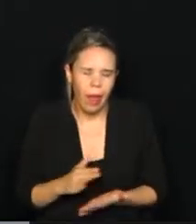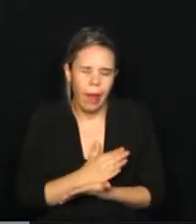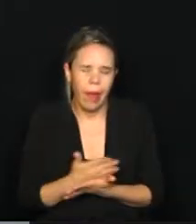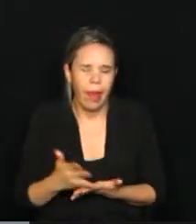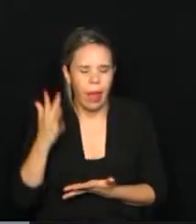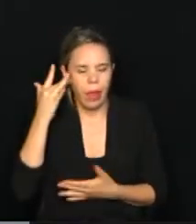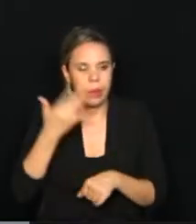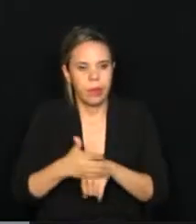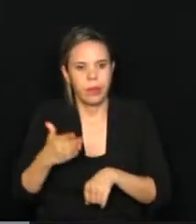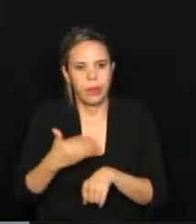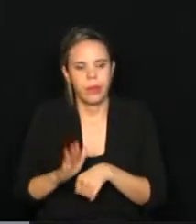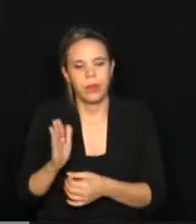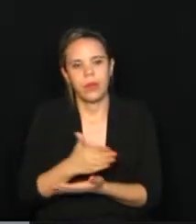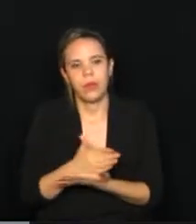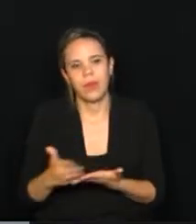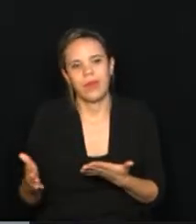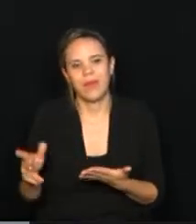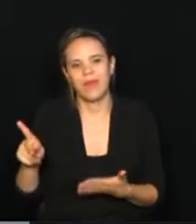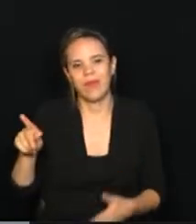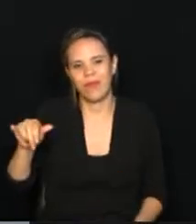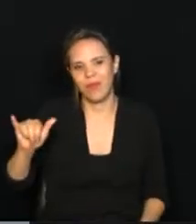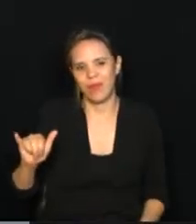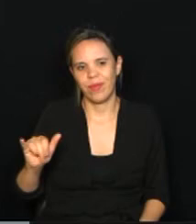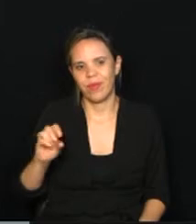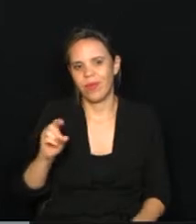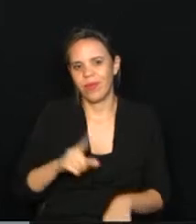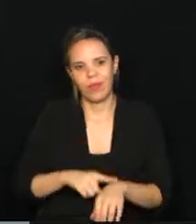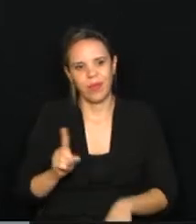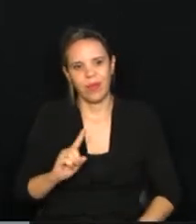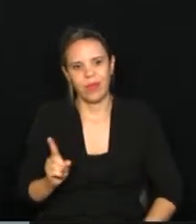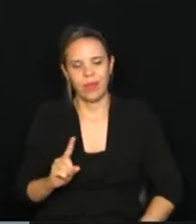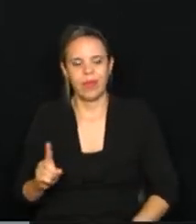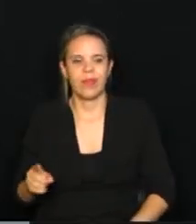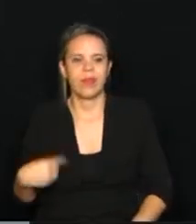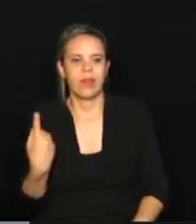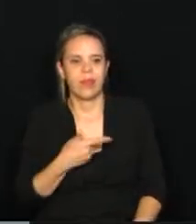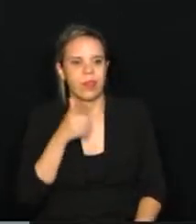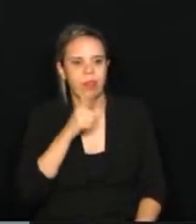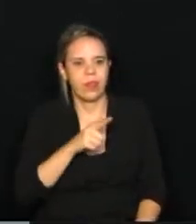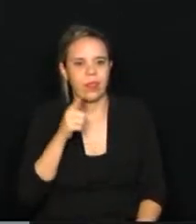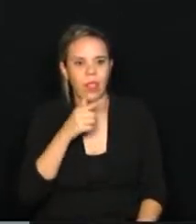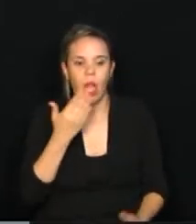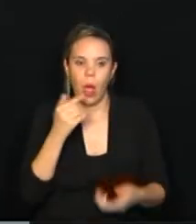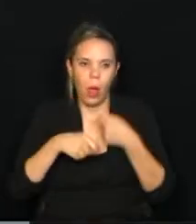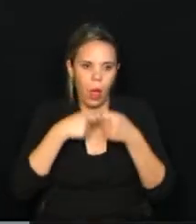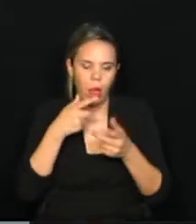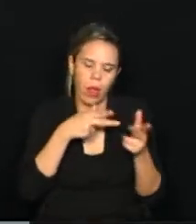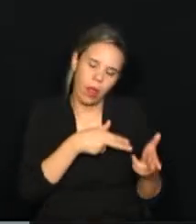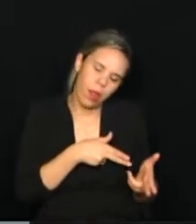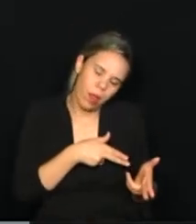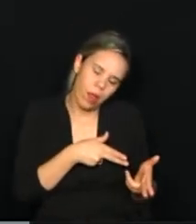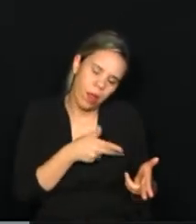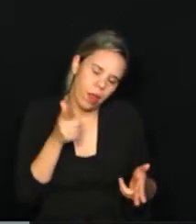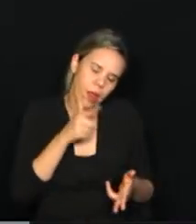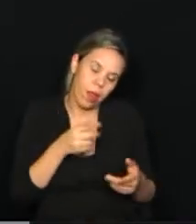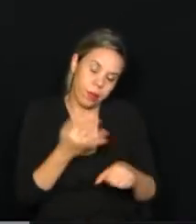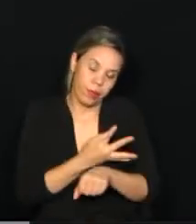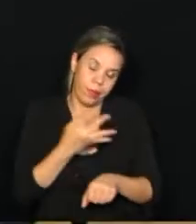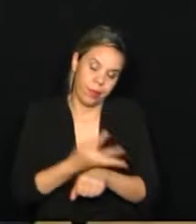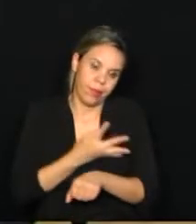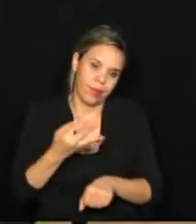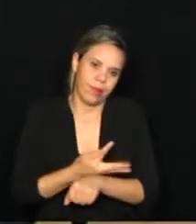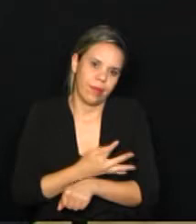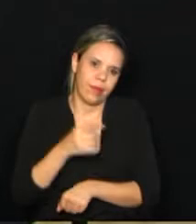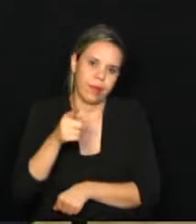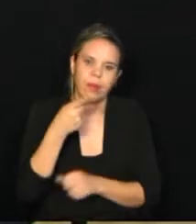treino, porque já começa o playoff, então não dá muito tempo. O negócio é a gente recuperar bem, comer bem e descansar para conseguir aguentar.